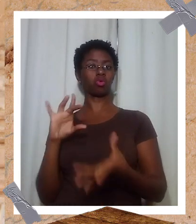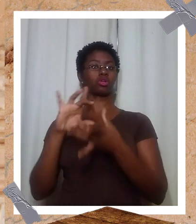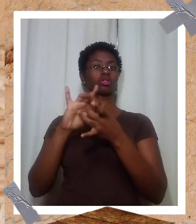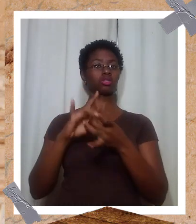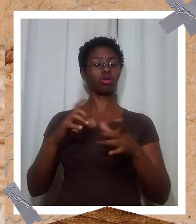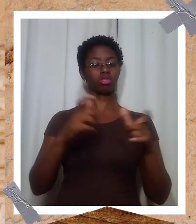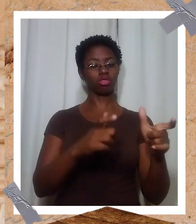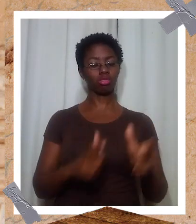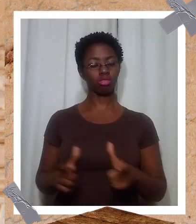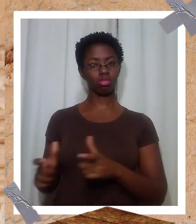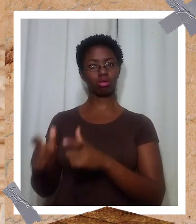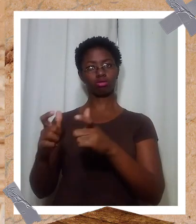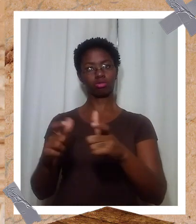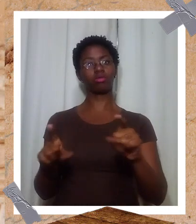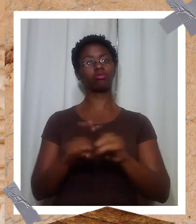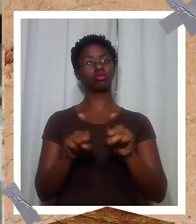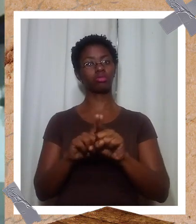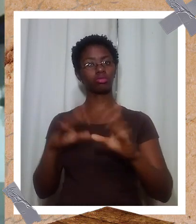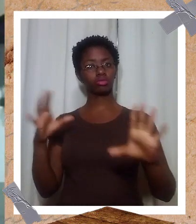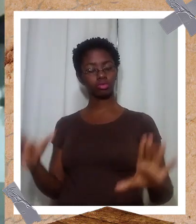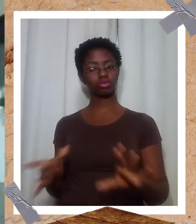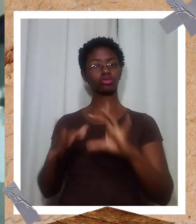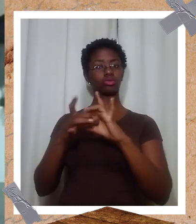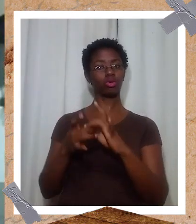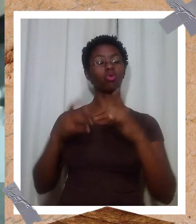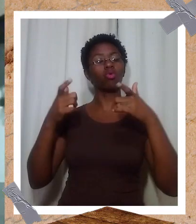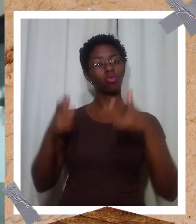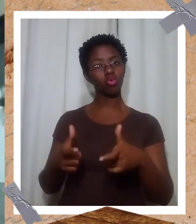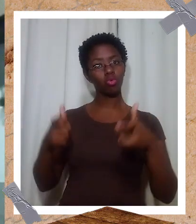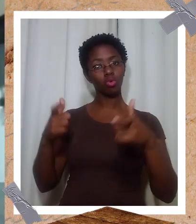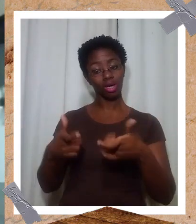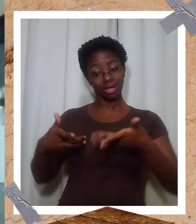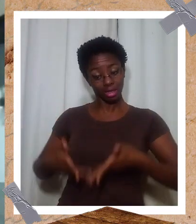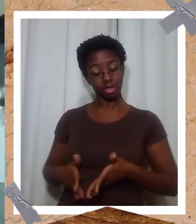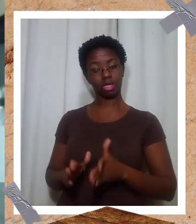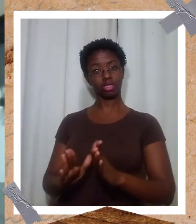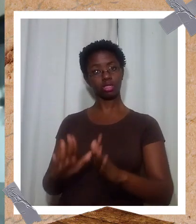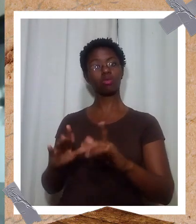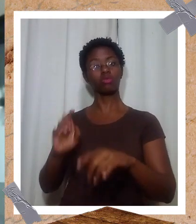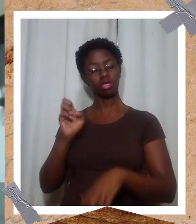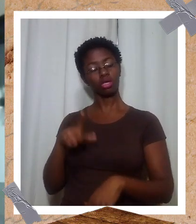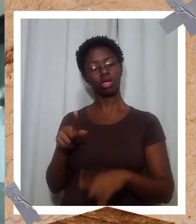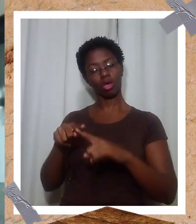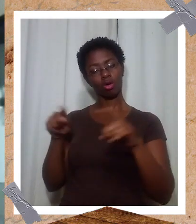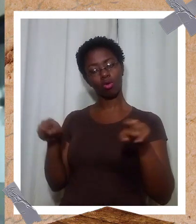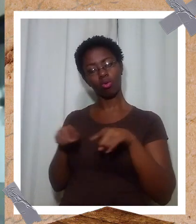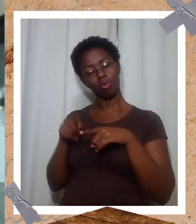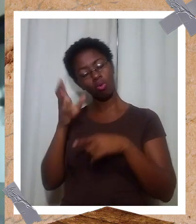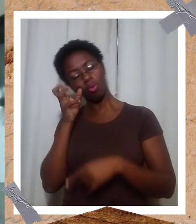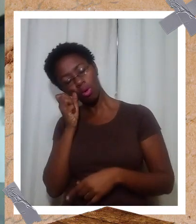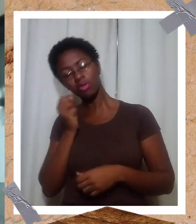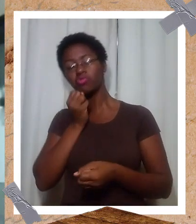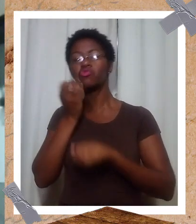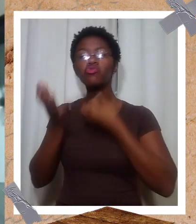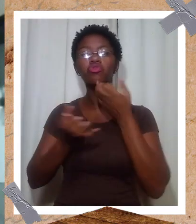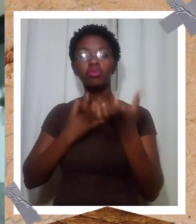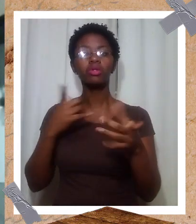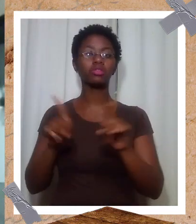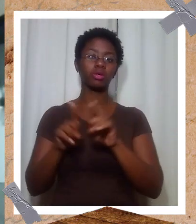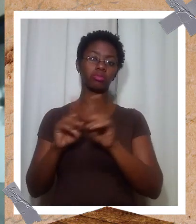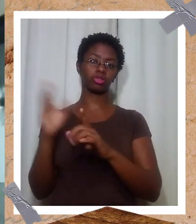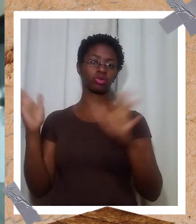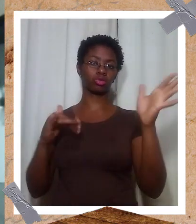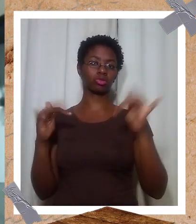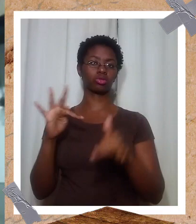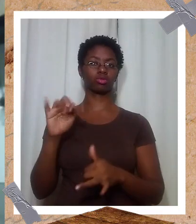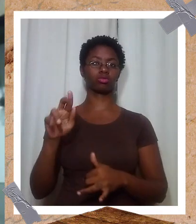território, a gente falou sobre o elo, né, do lugar de origem, que é o quarto de despejo. Vocês terminaram um pouco trazendo a